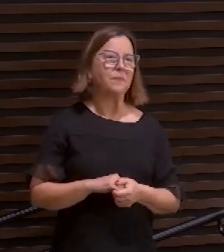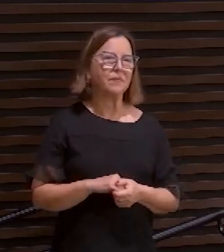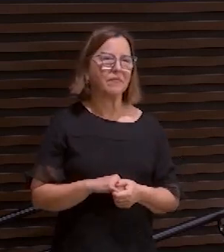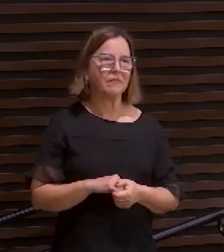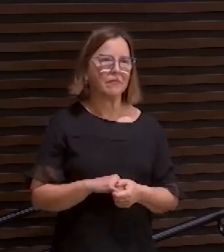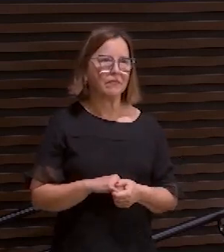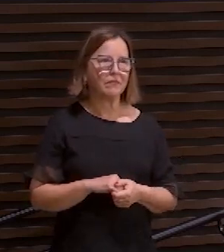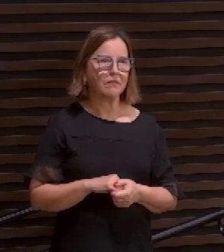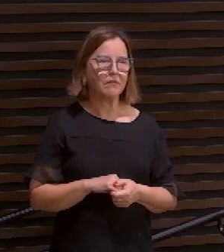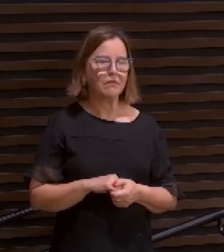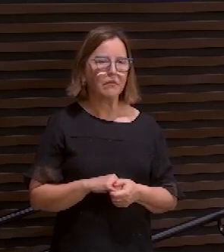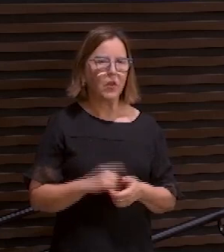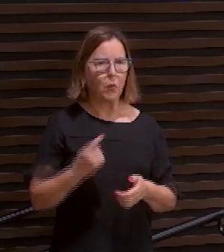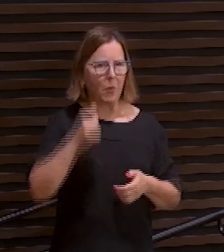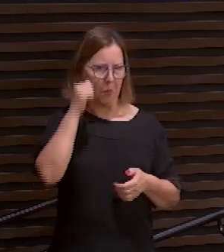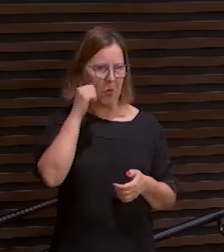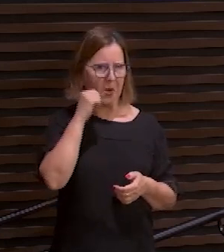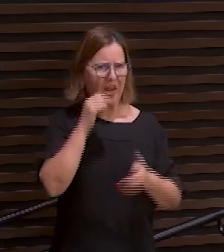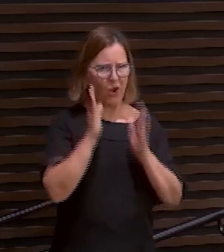A mulher estava orando,